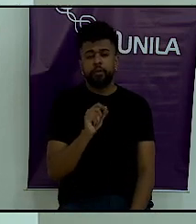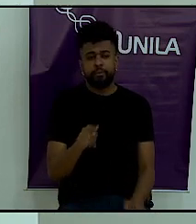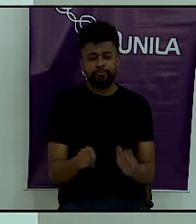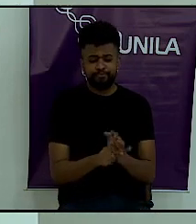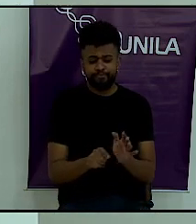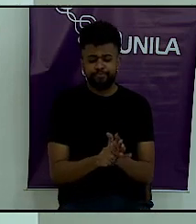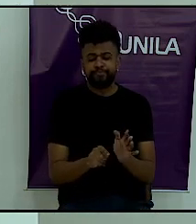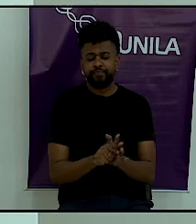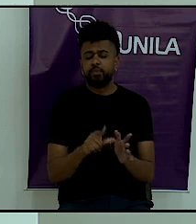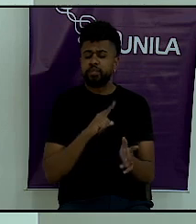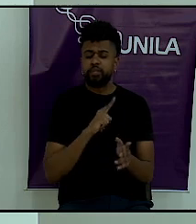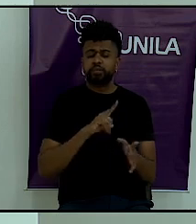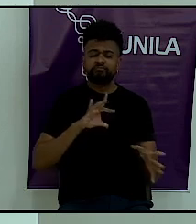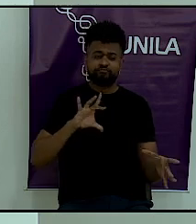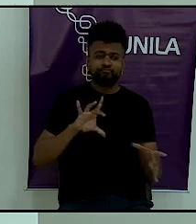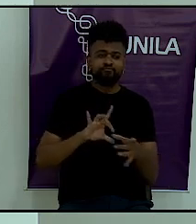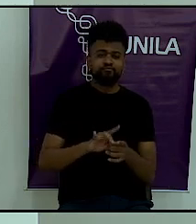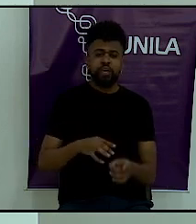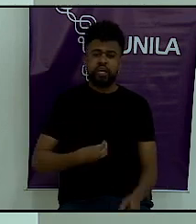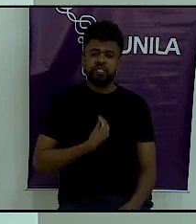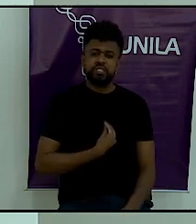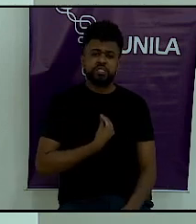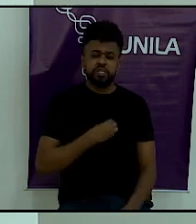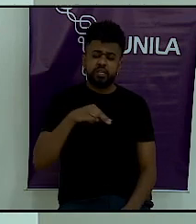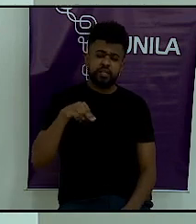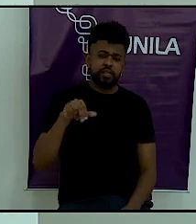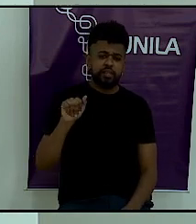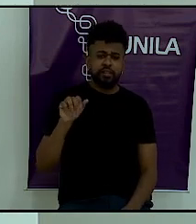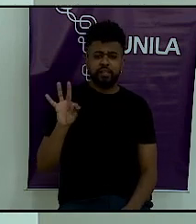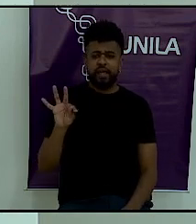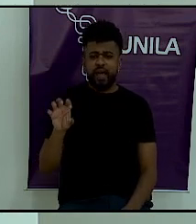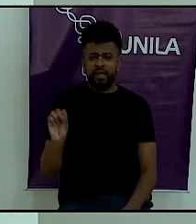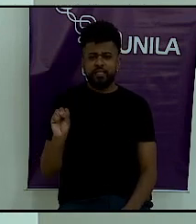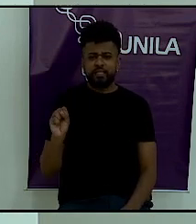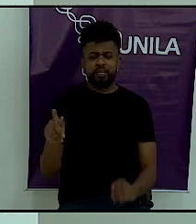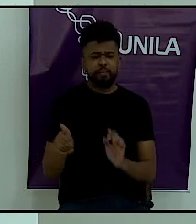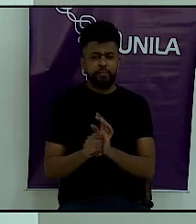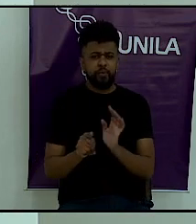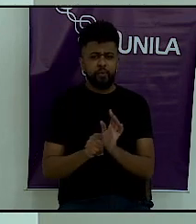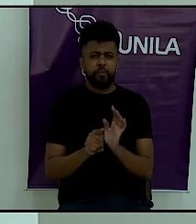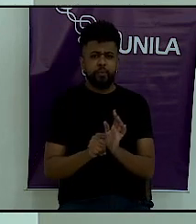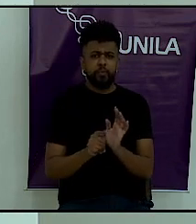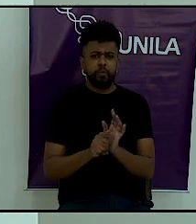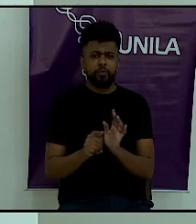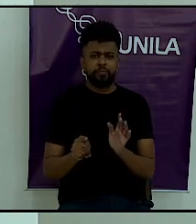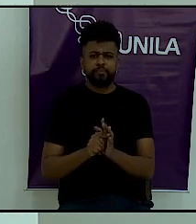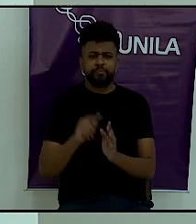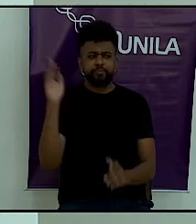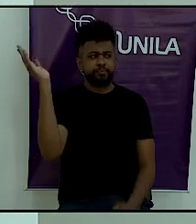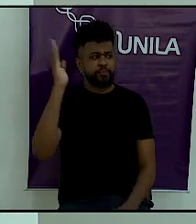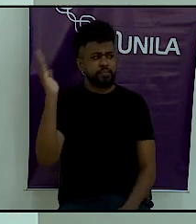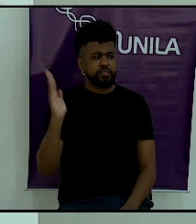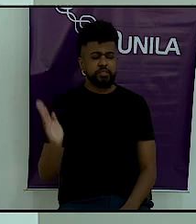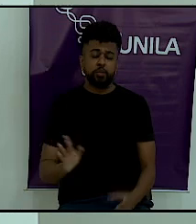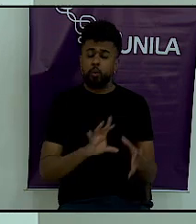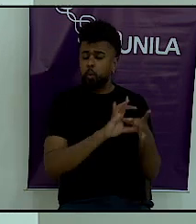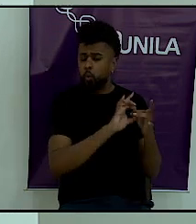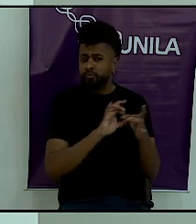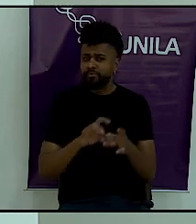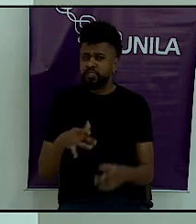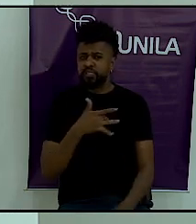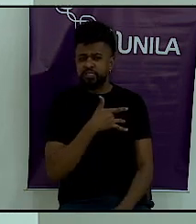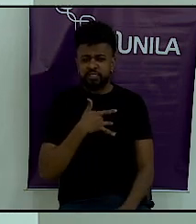aqueles benefícios vinculados à existência dos NATs, a vinculação dos NATs junto à Rede Brasileira de Avaliação de Tecnologias em